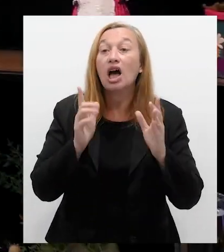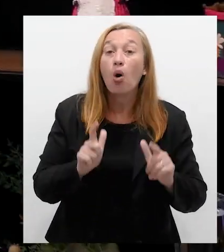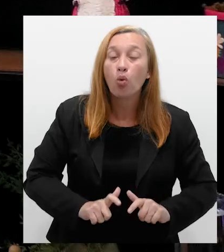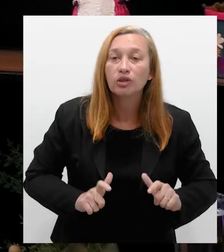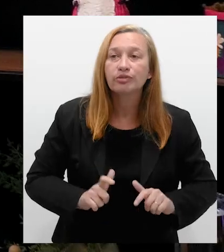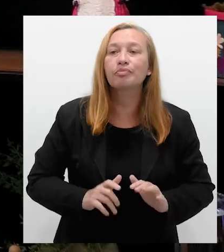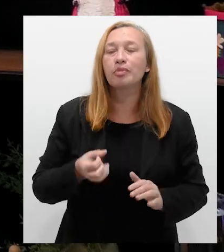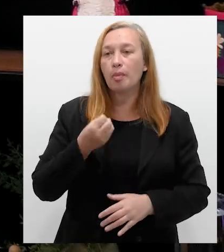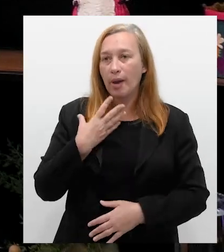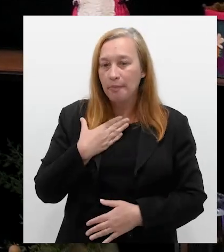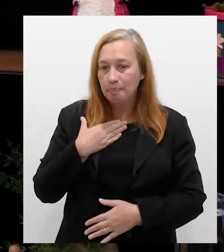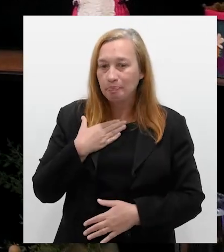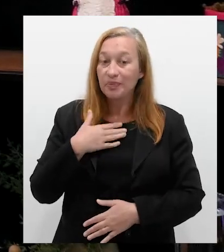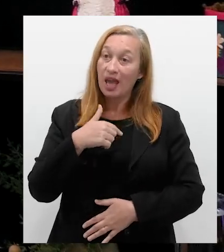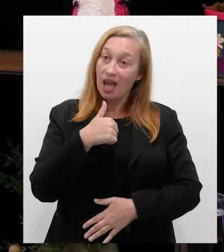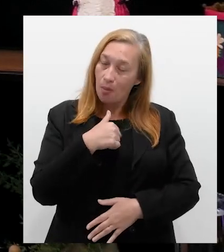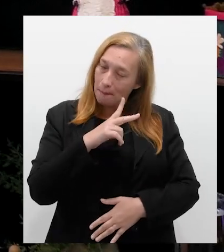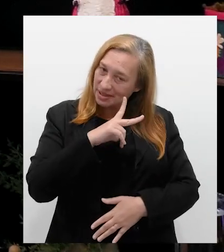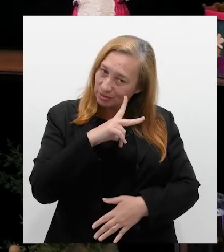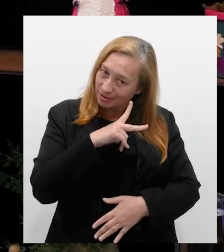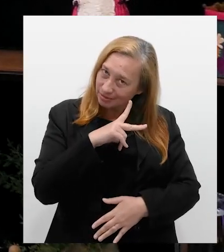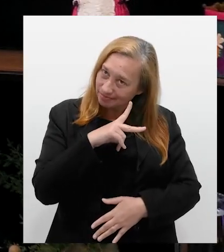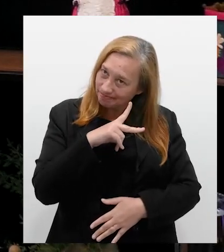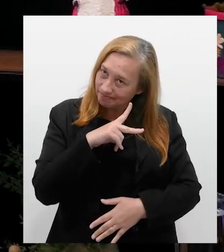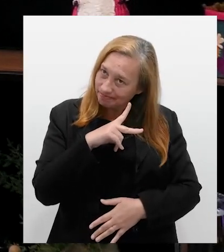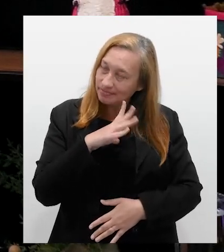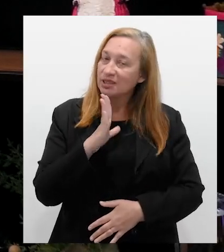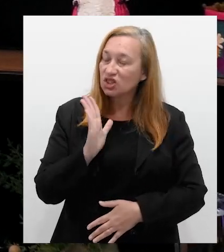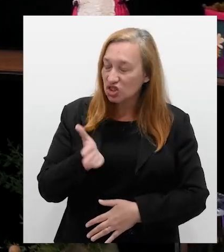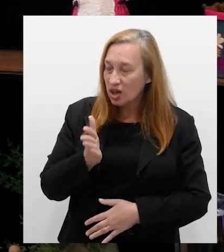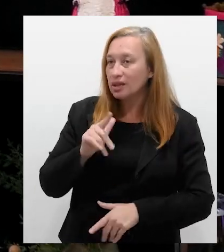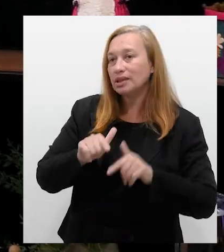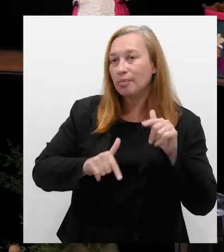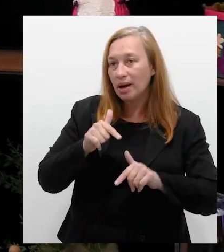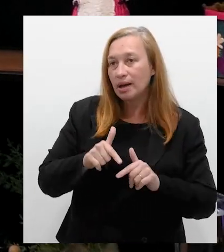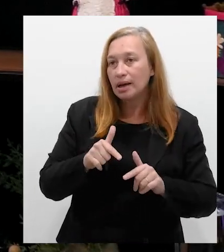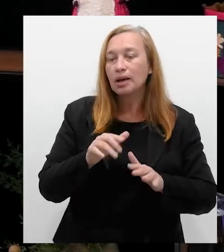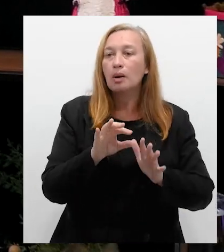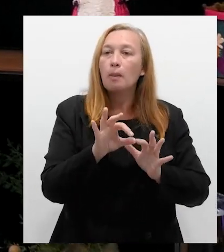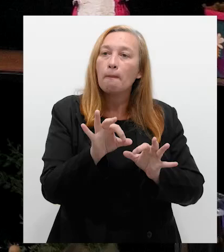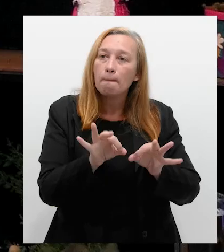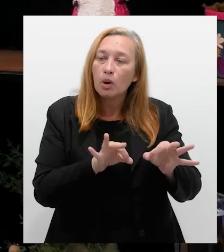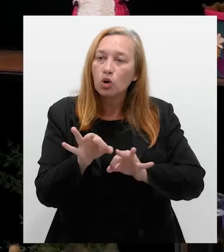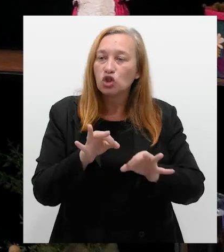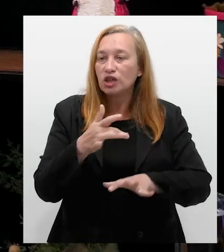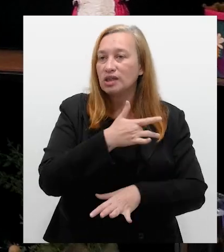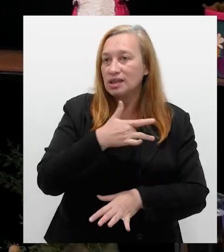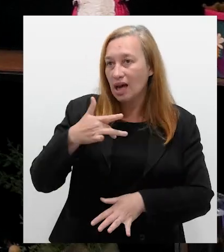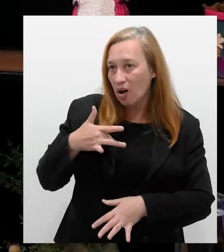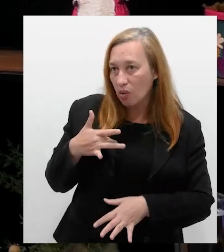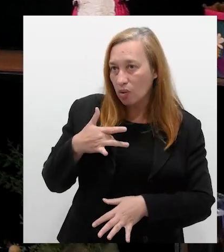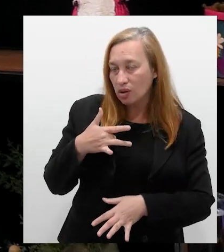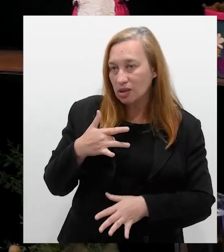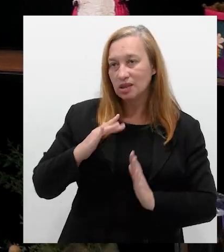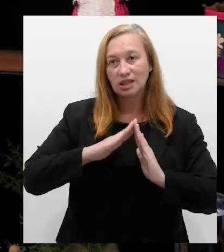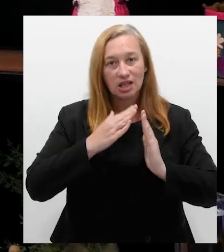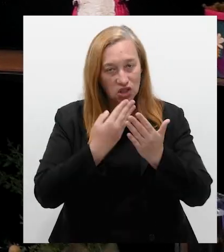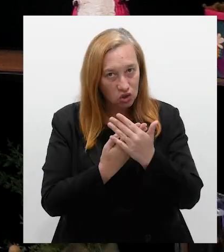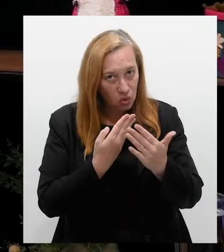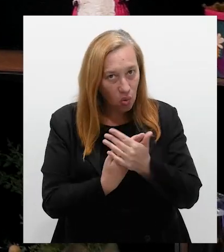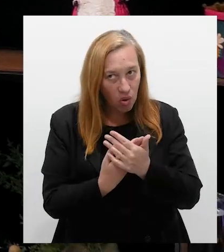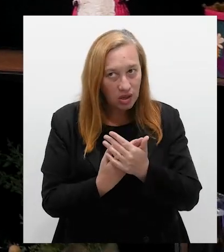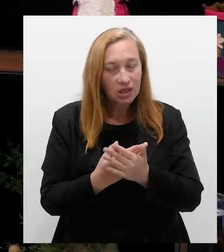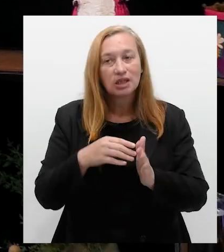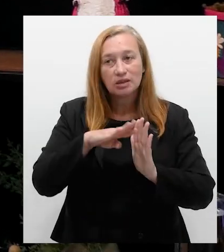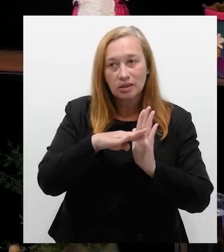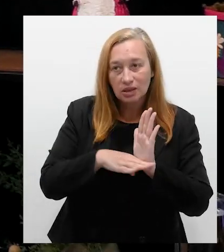Muito bem. Eu, particularmente, né, já trabalhei num projeto chamado Programa Saúde das Escolas. Era um programa